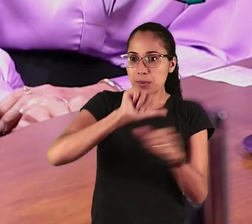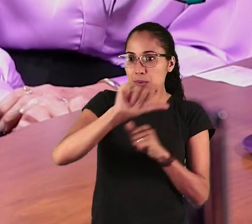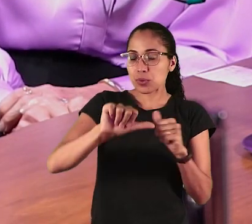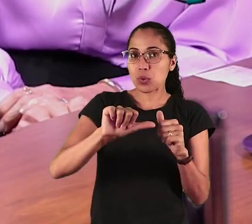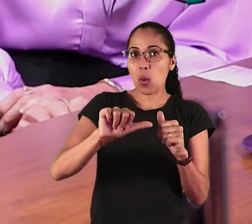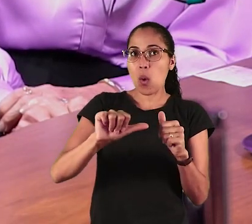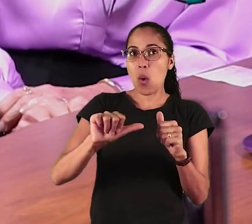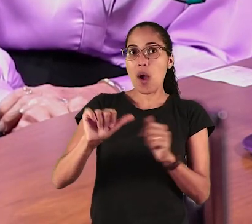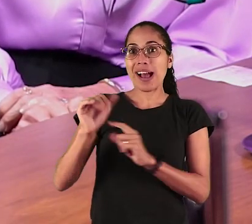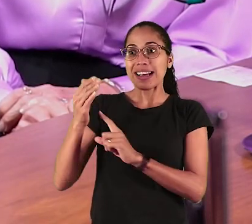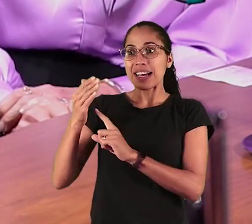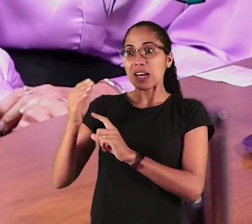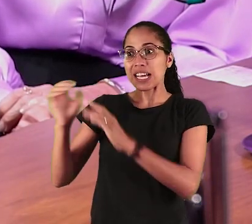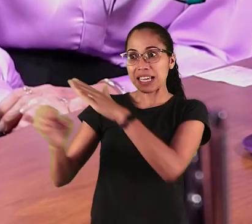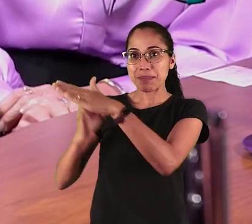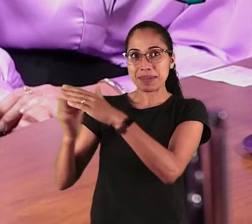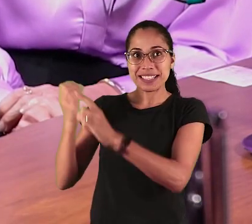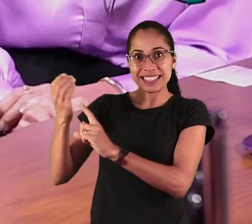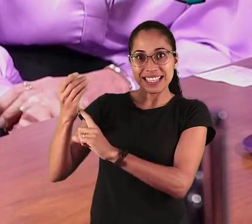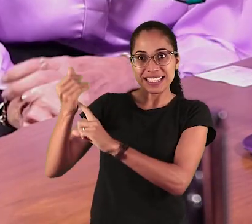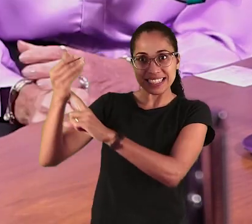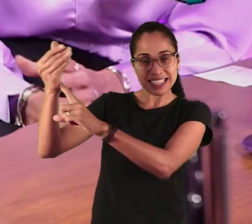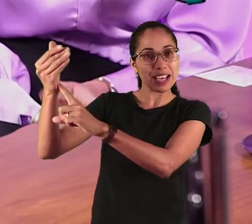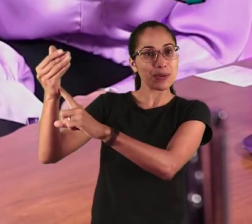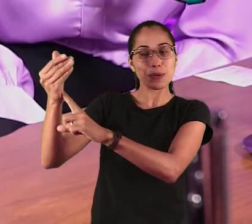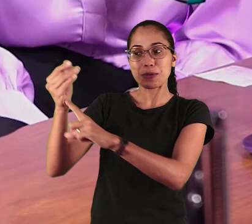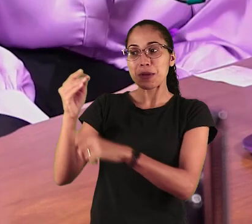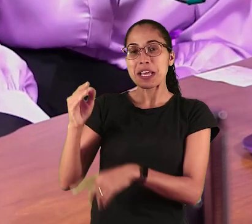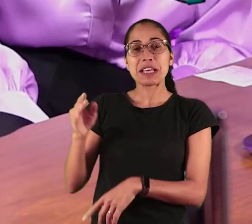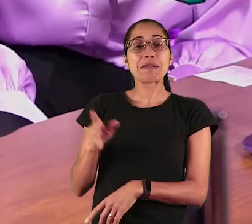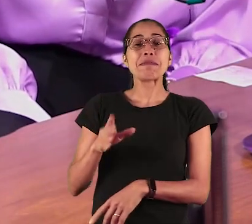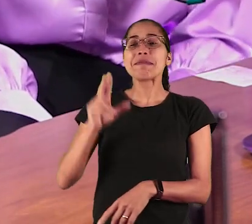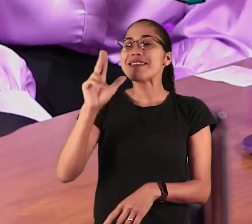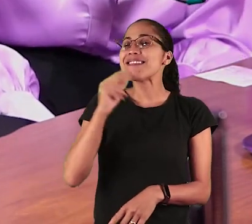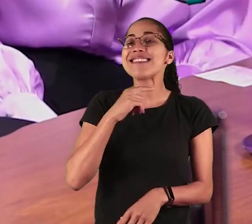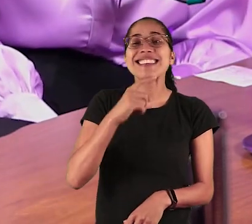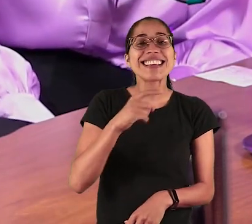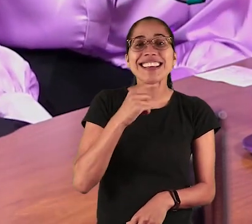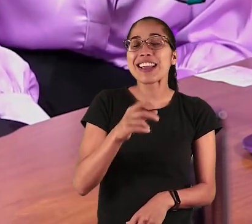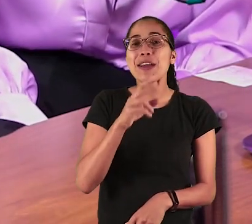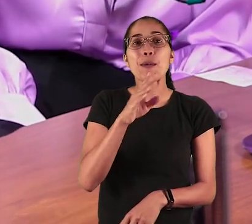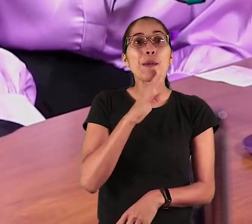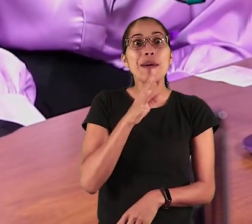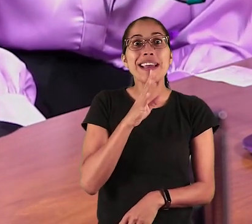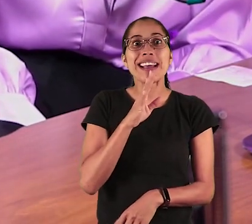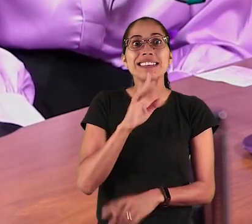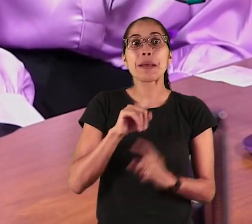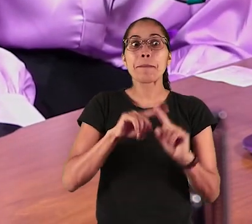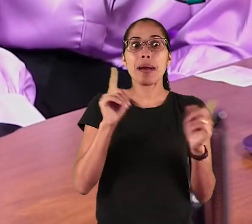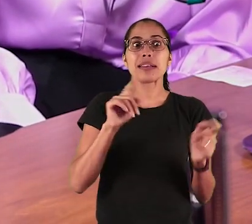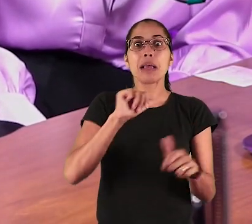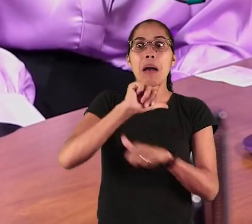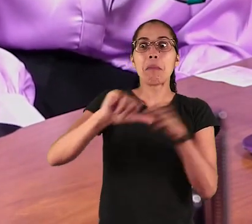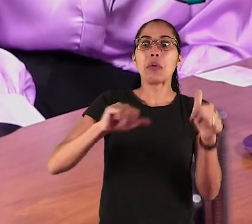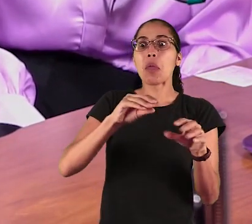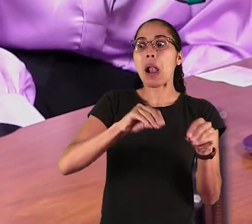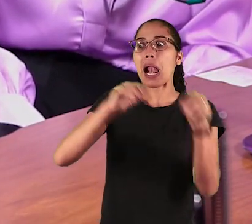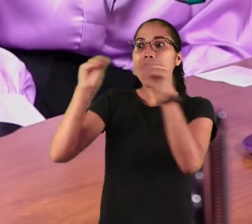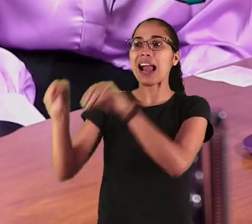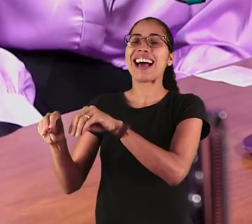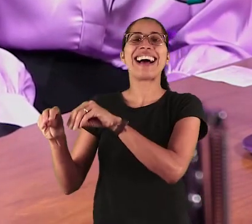e eu fiquei assim então admirada então assim encantada com essa decisão que falou nunca é tarde para a gente fazer